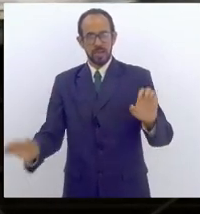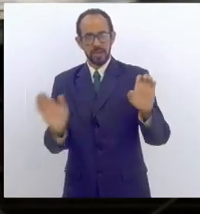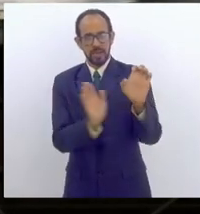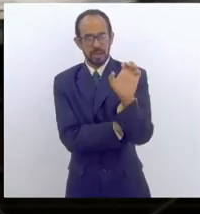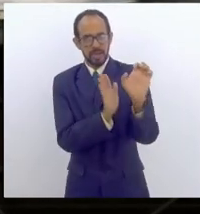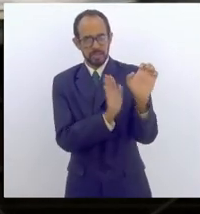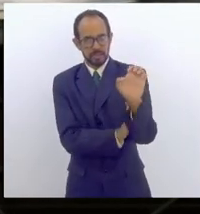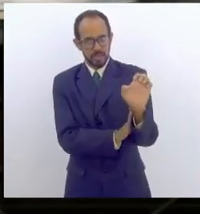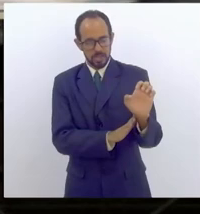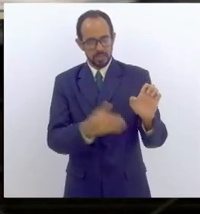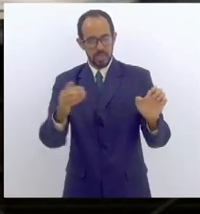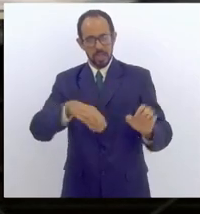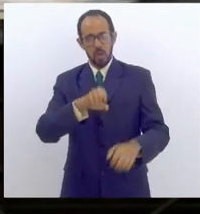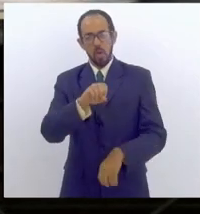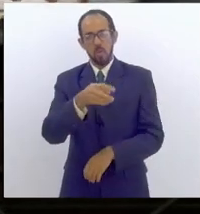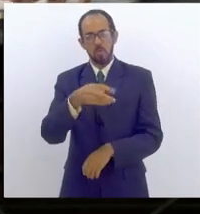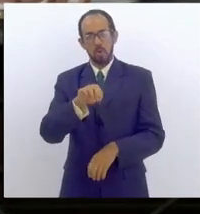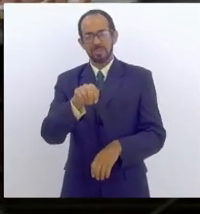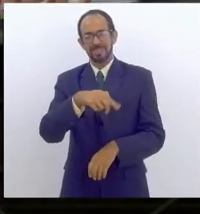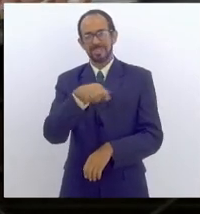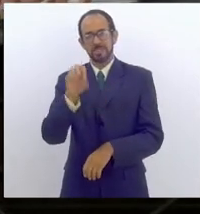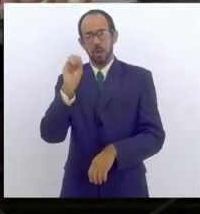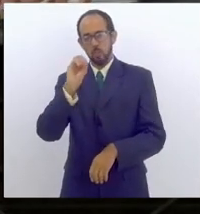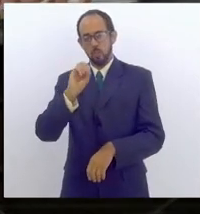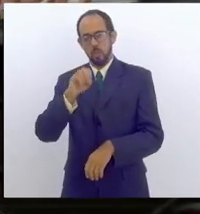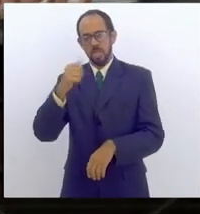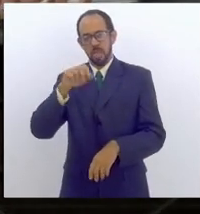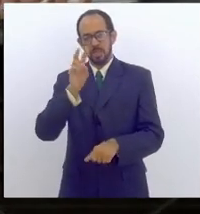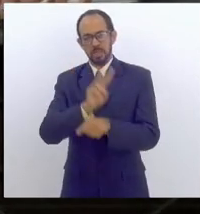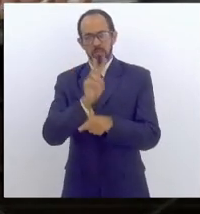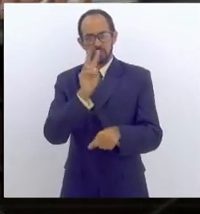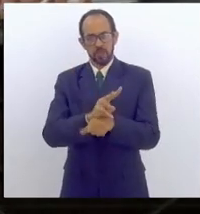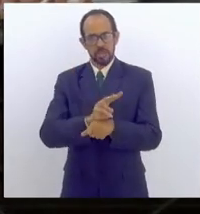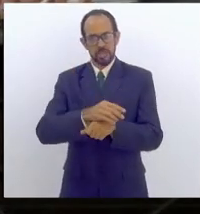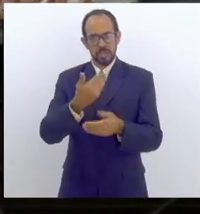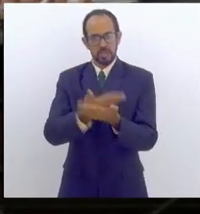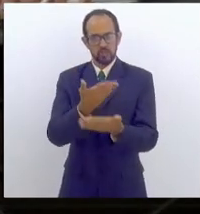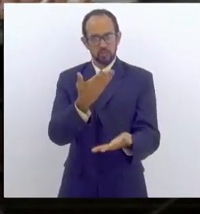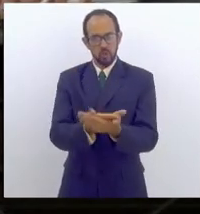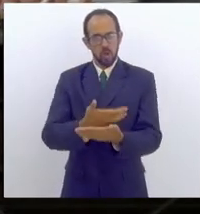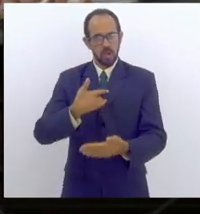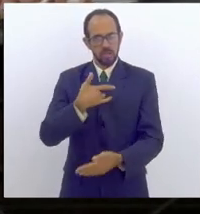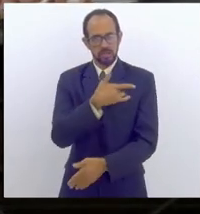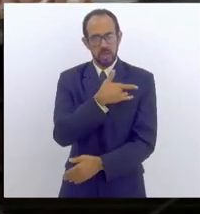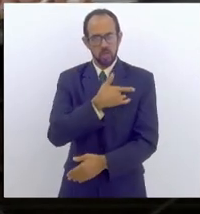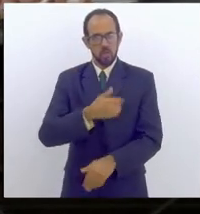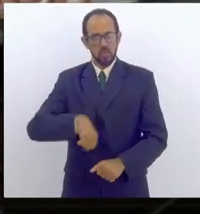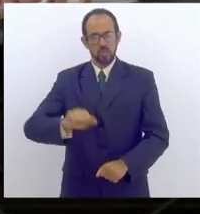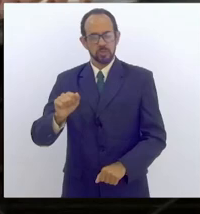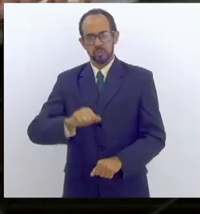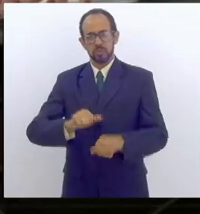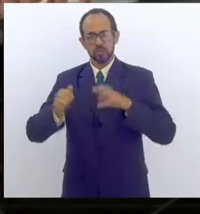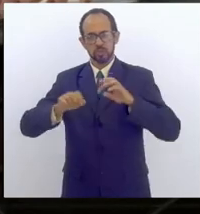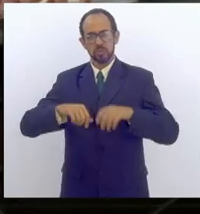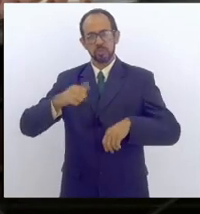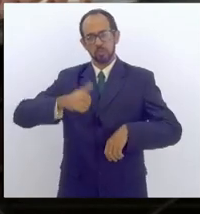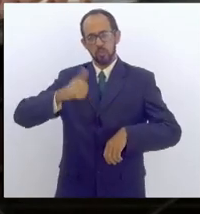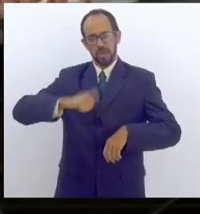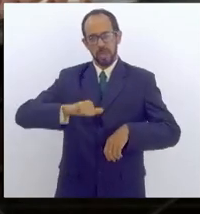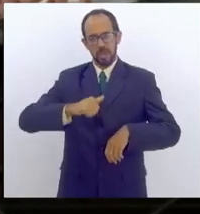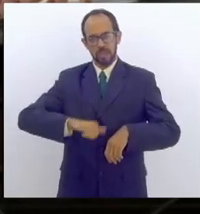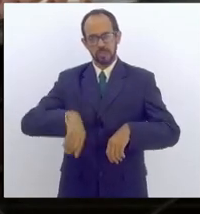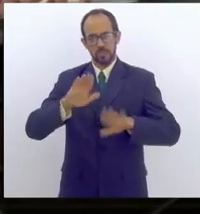da escola pública de qualidade, dos servidores públicos, da saúde, mas nesse momento, por